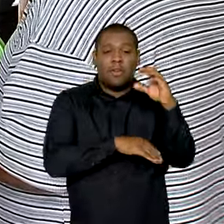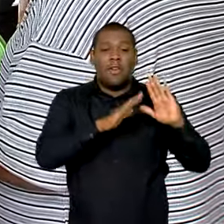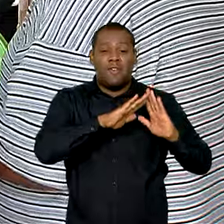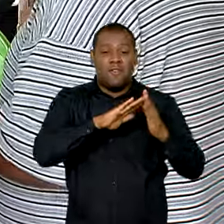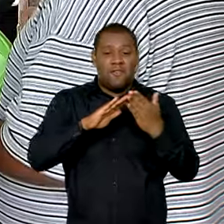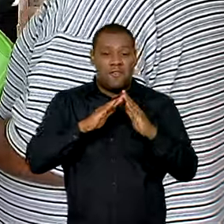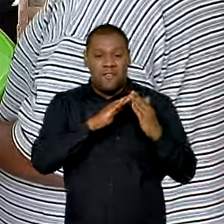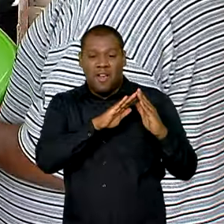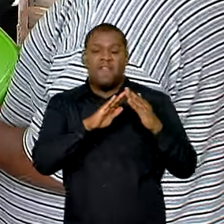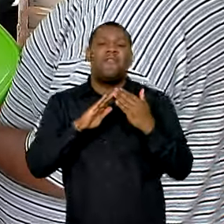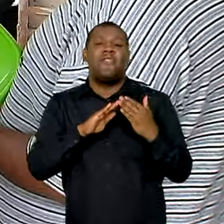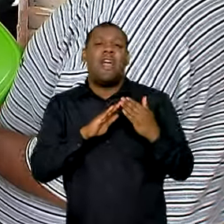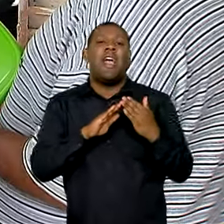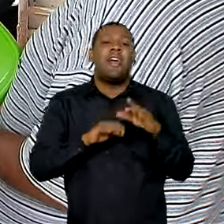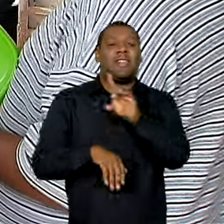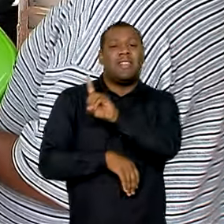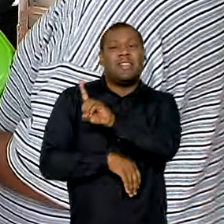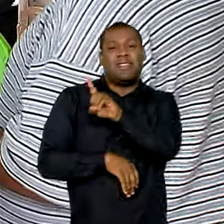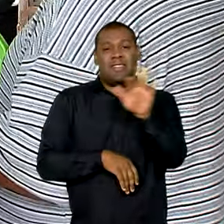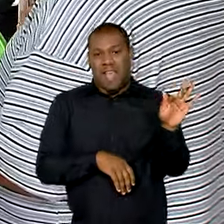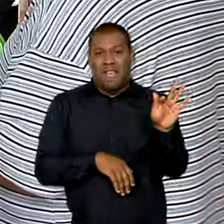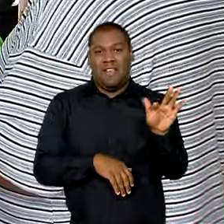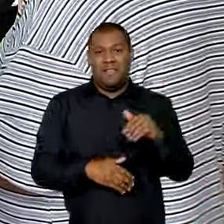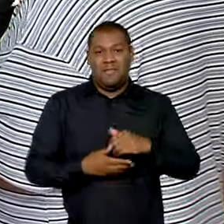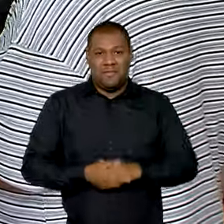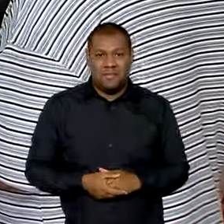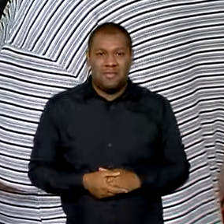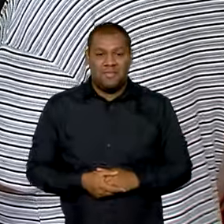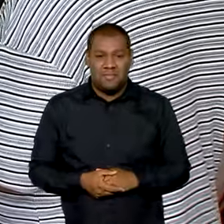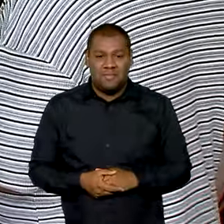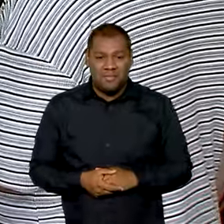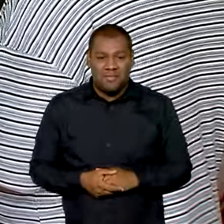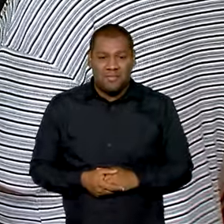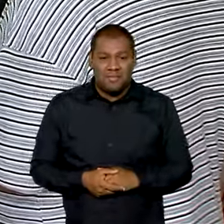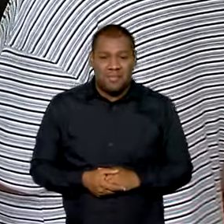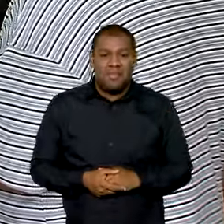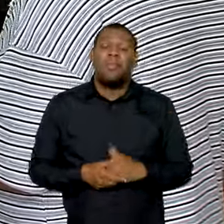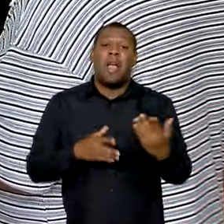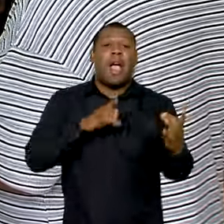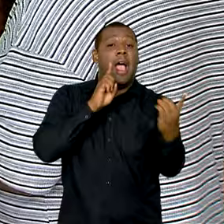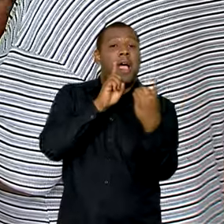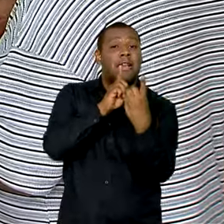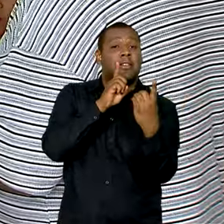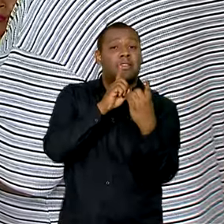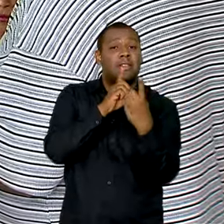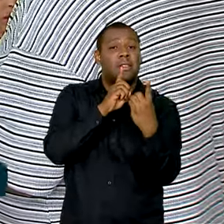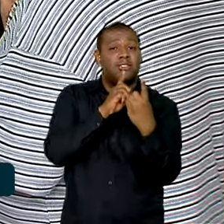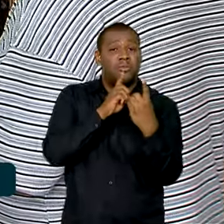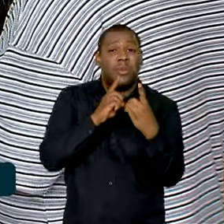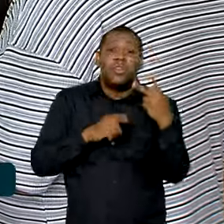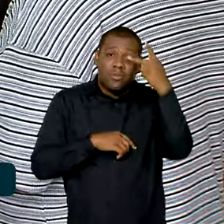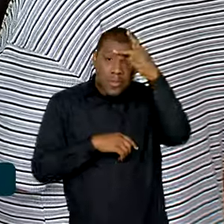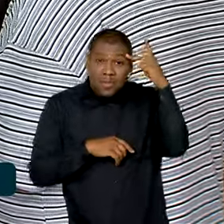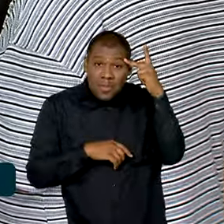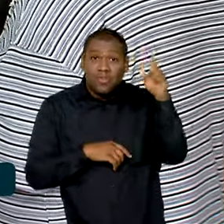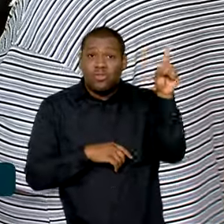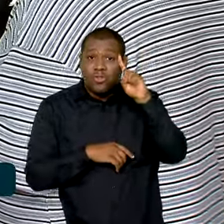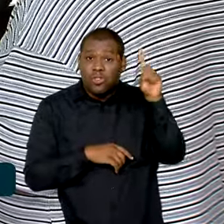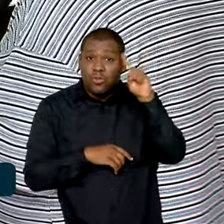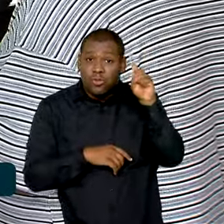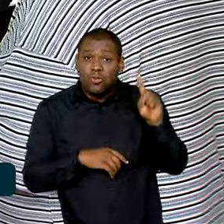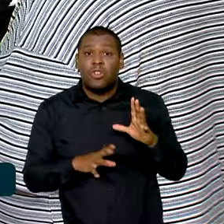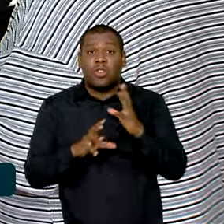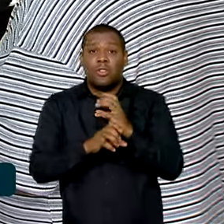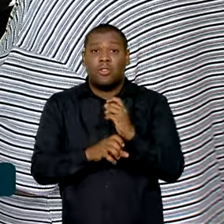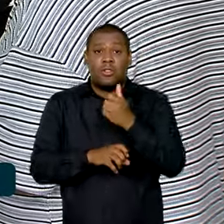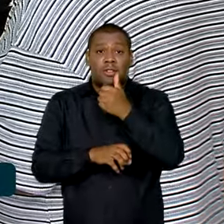a cerca de 25 quilômetros de Brasília e serve em torno de 120 refeições por dia. Os insumos